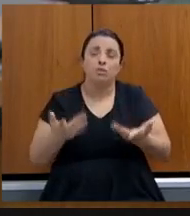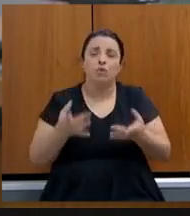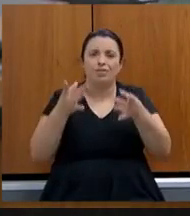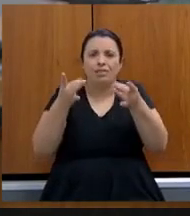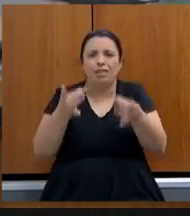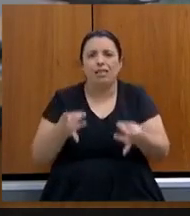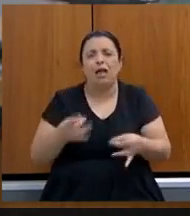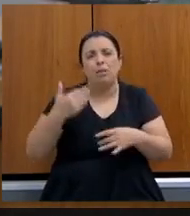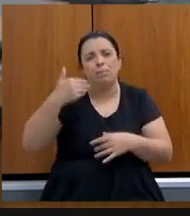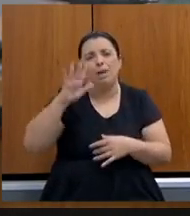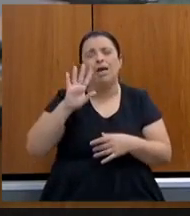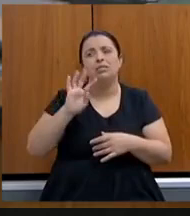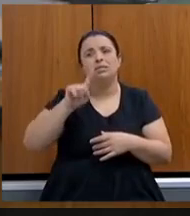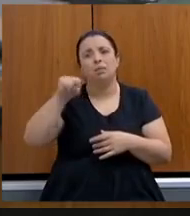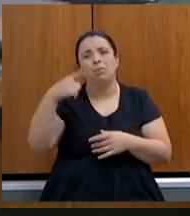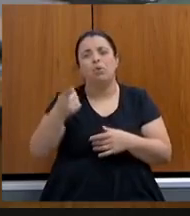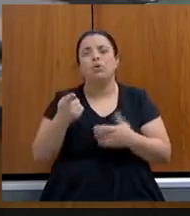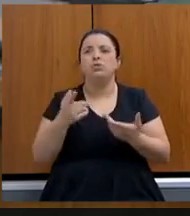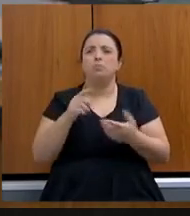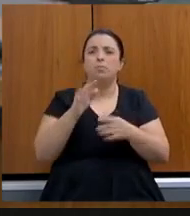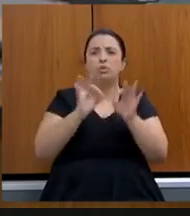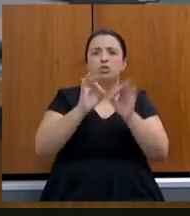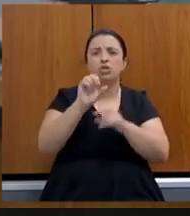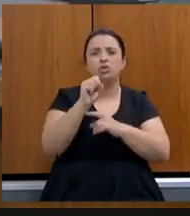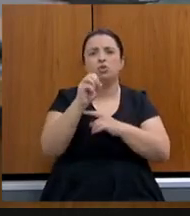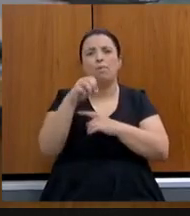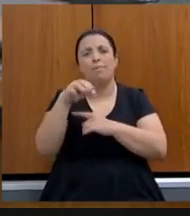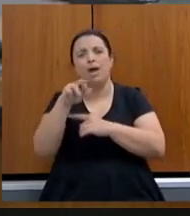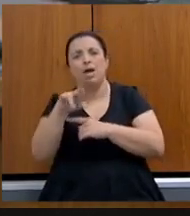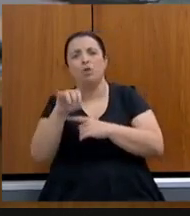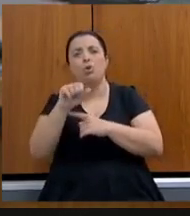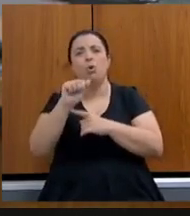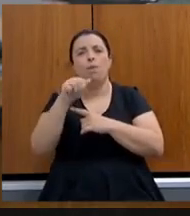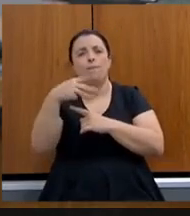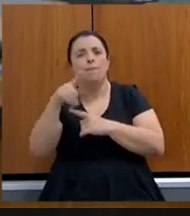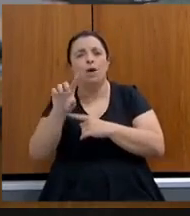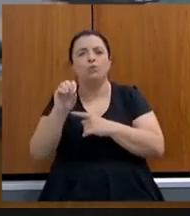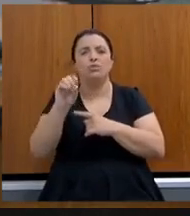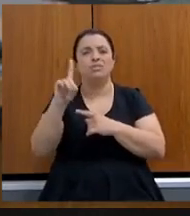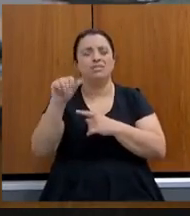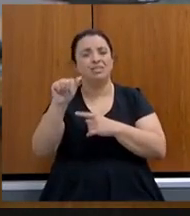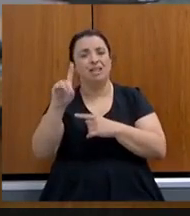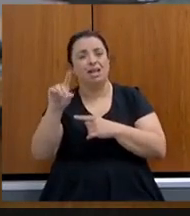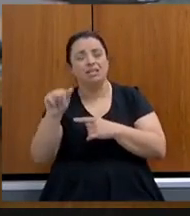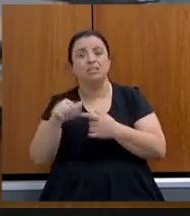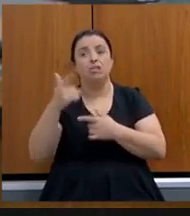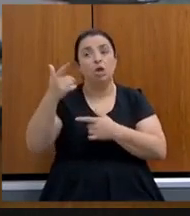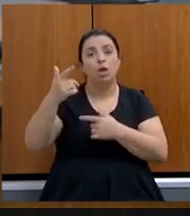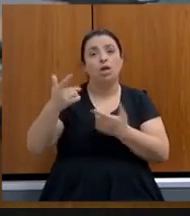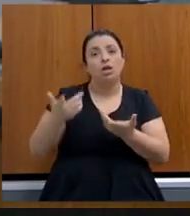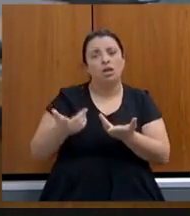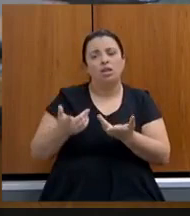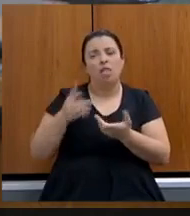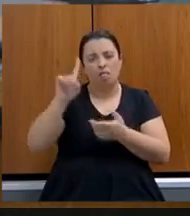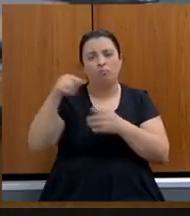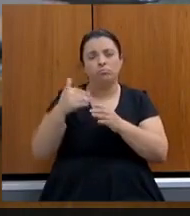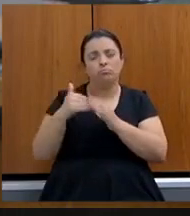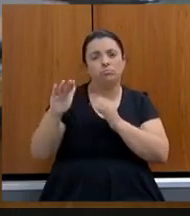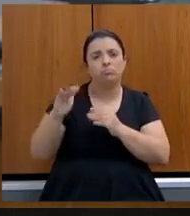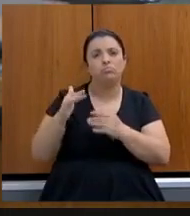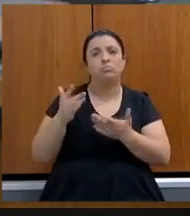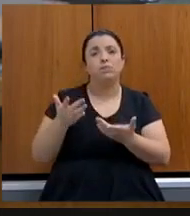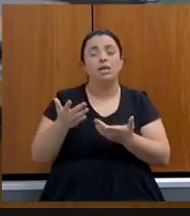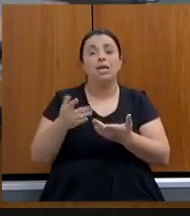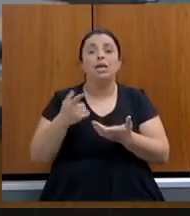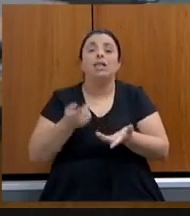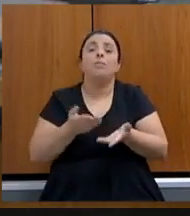sobre o projeto sumário mãos dadas quando viermos a e questionadas pelos outros deputados sobre o fórum é eu lhe